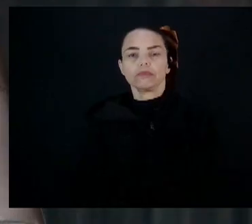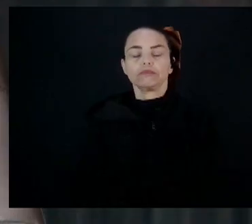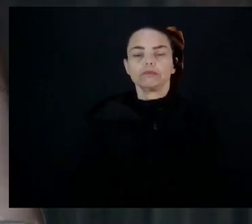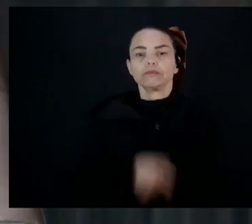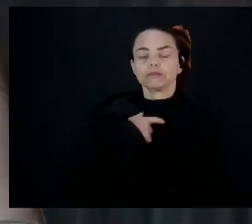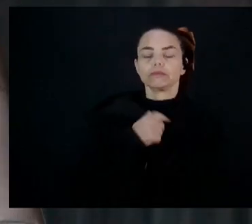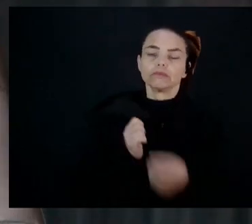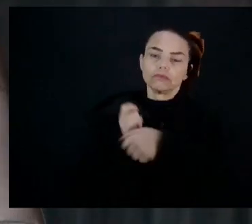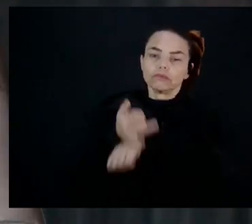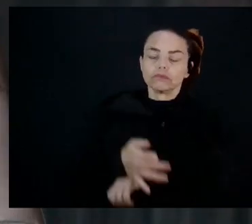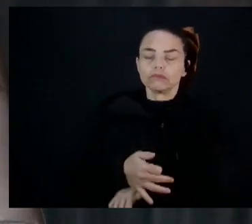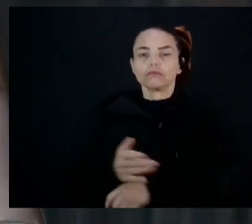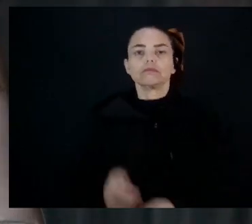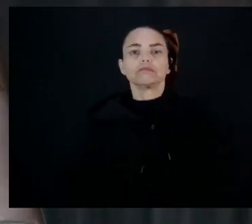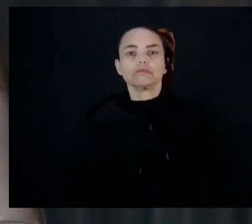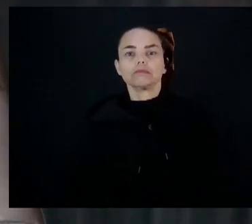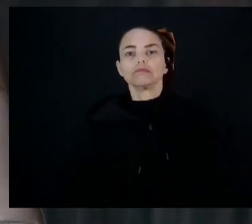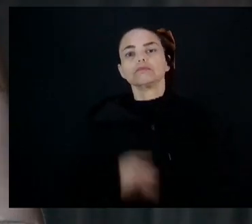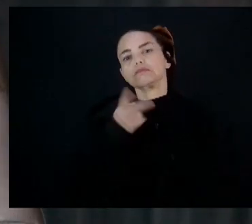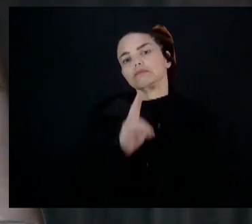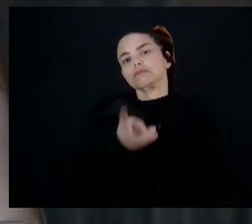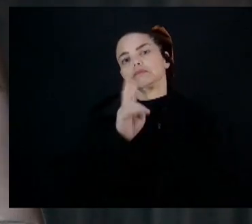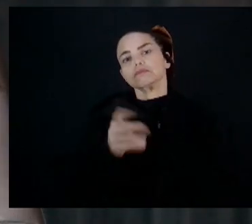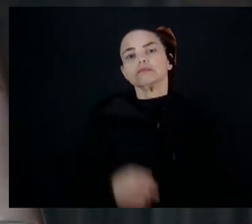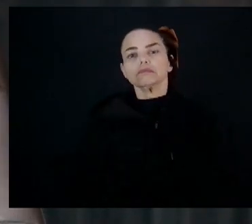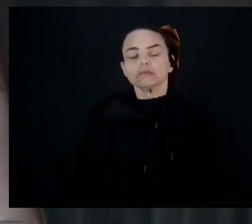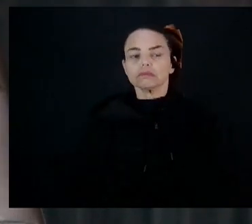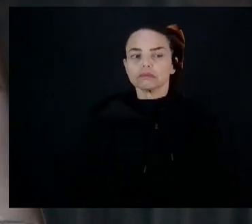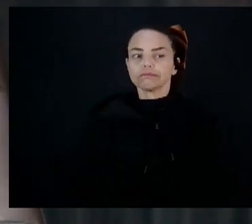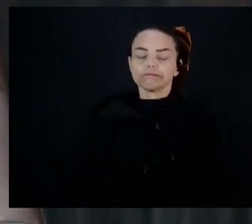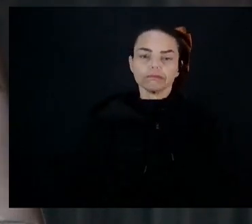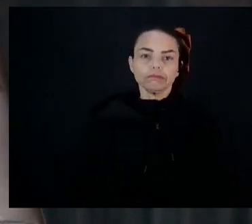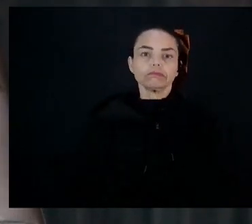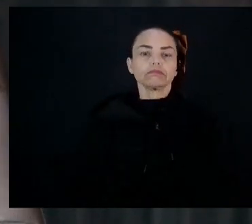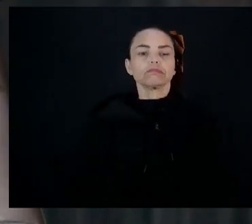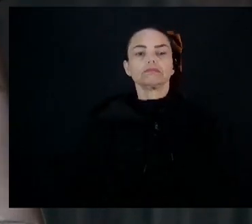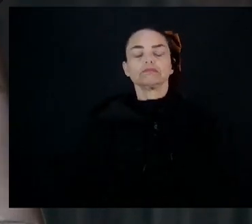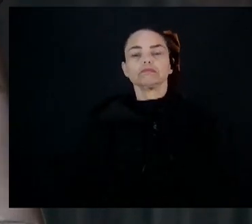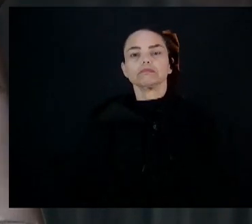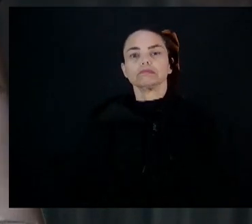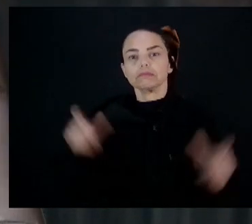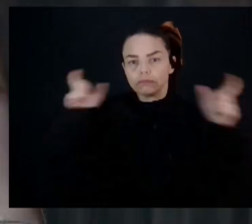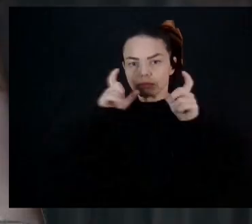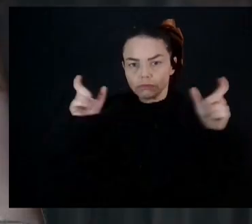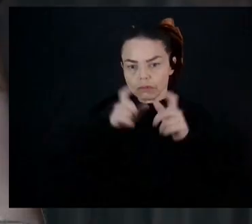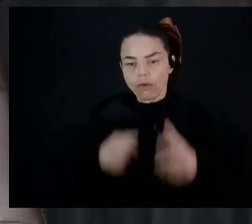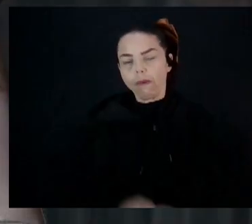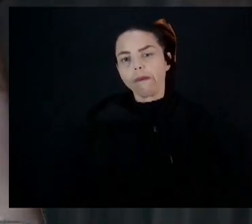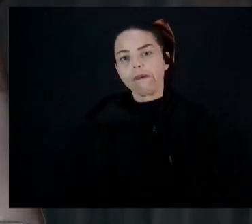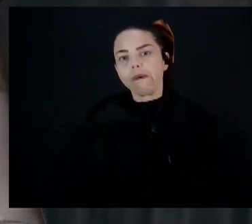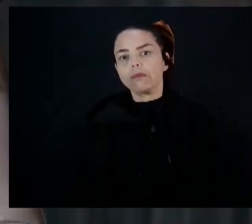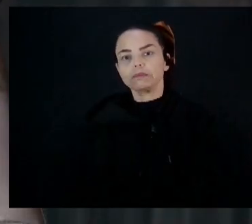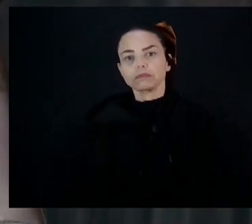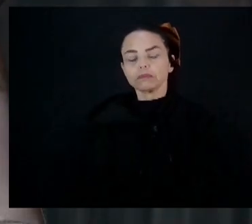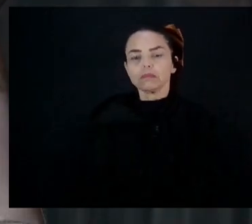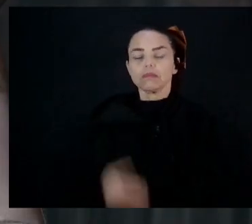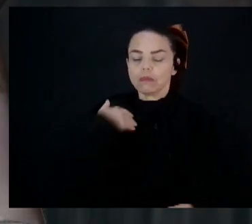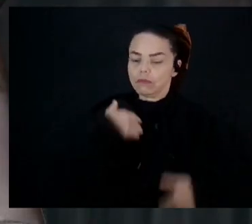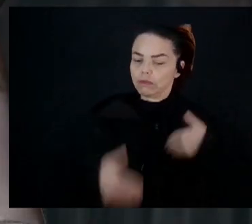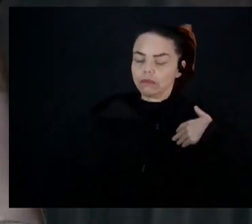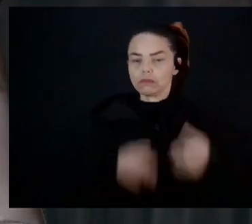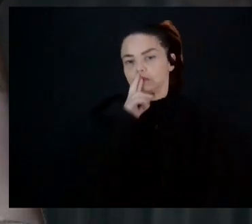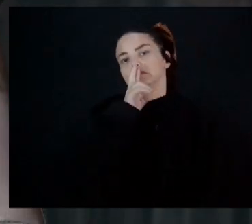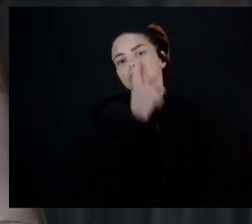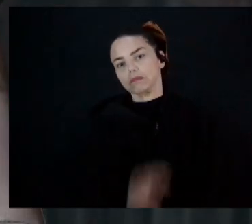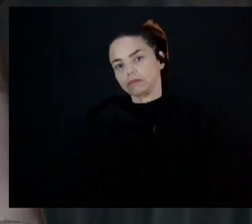madrugar, você tá sempre ligado, sempre em alerta, né, e isso o nosso corpo lhe responde, e a